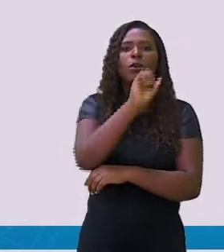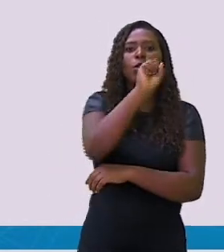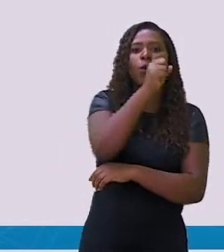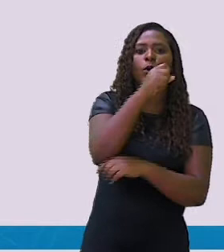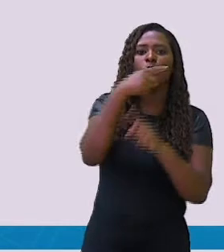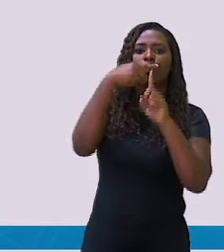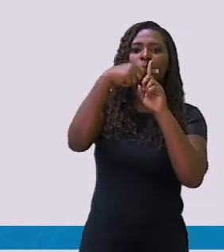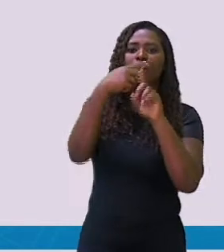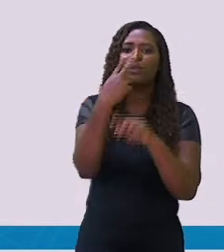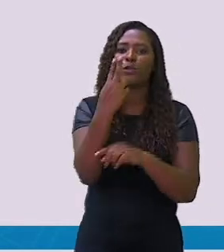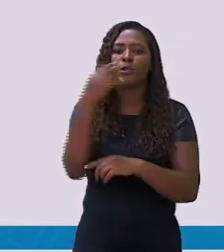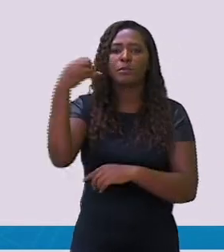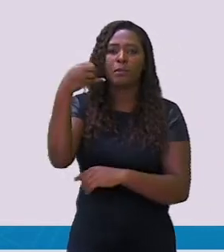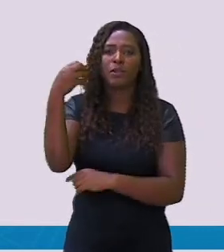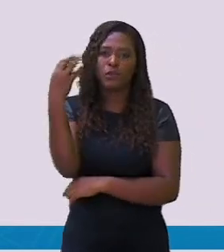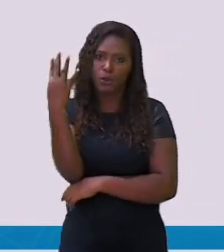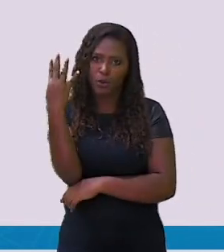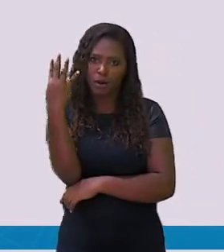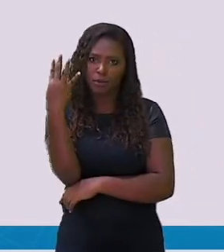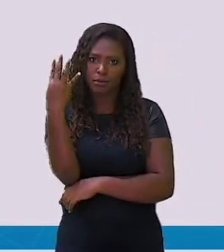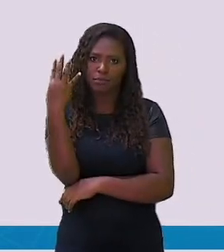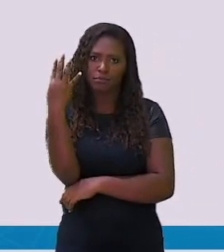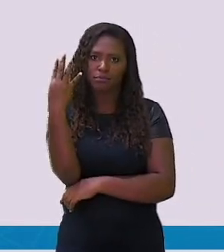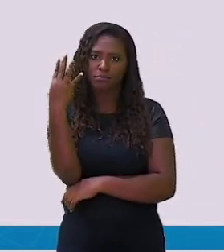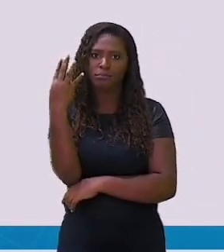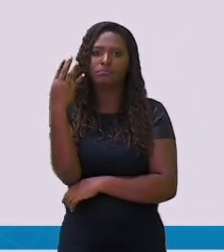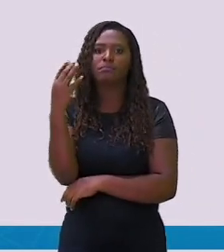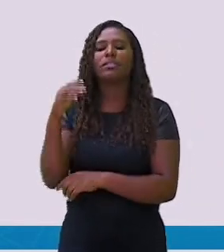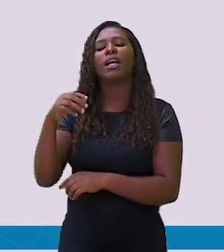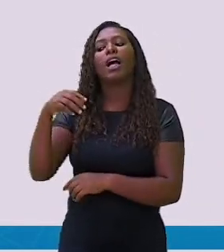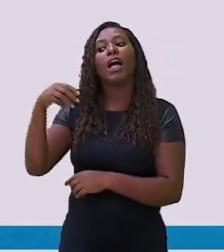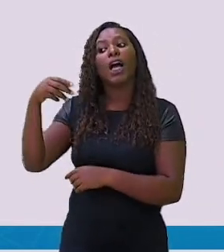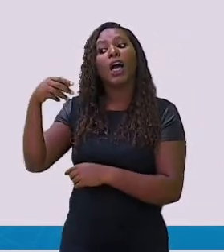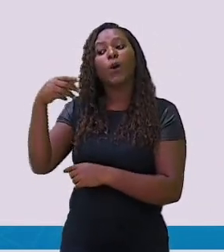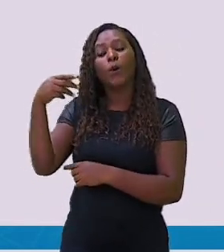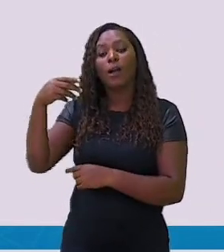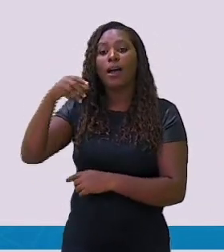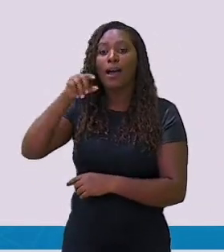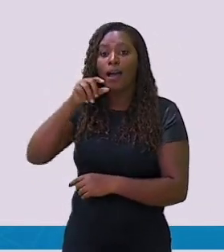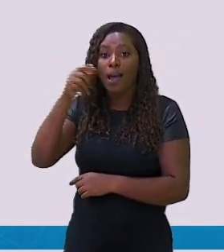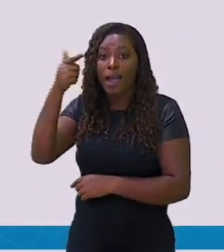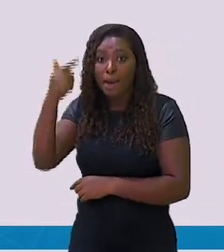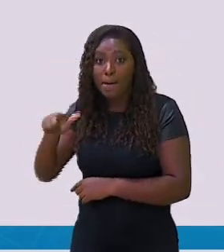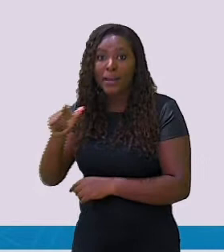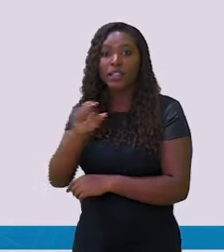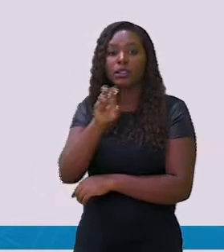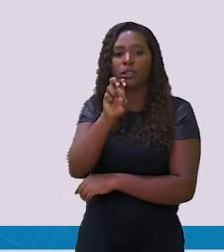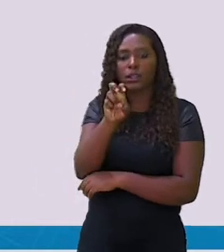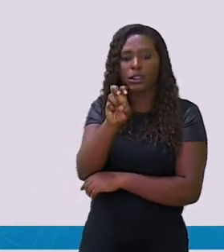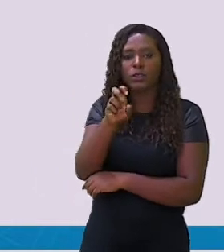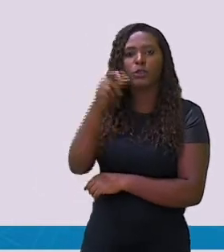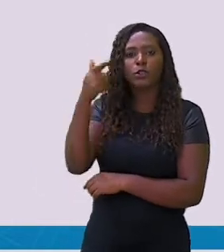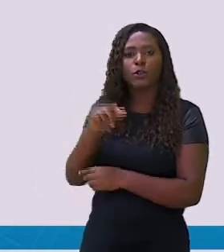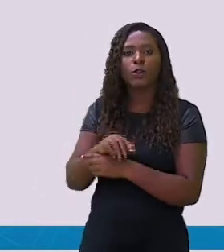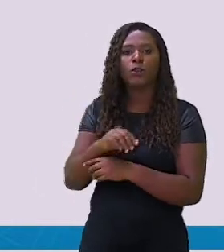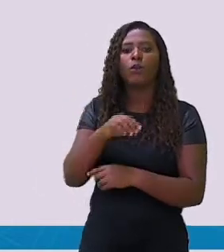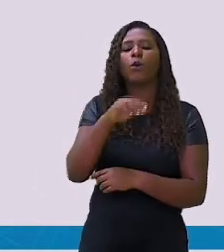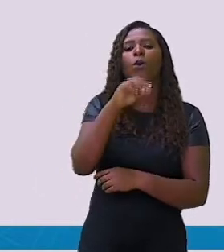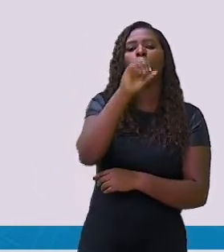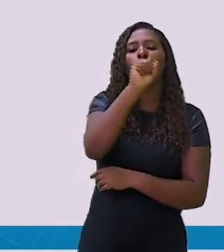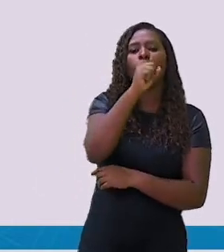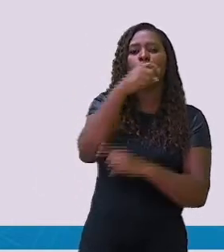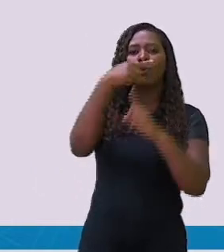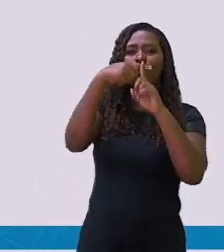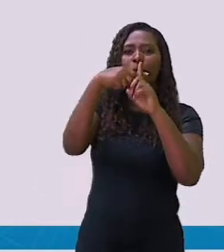4 vou repetir o denominador 5 e vou resolver olha oito mais